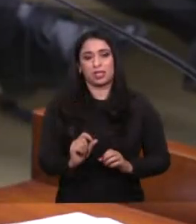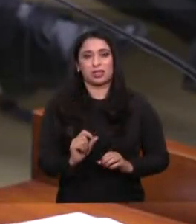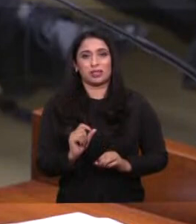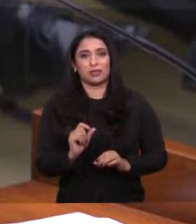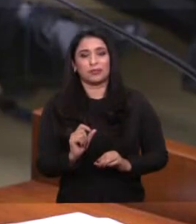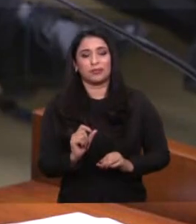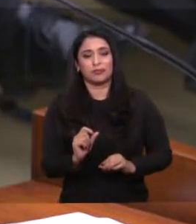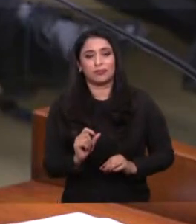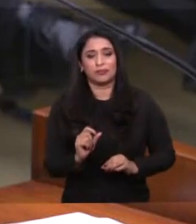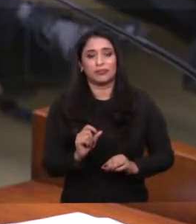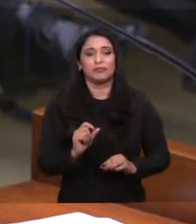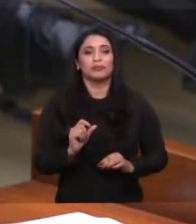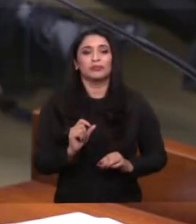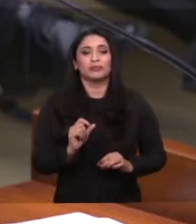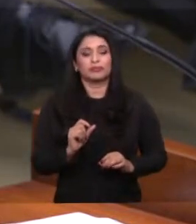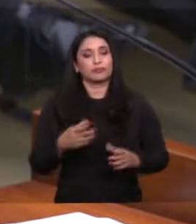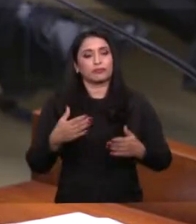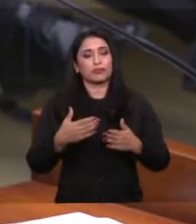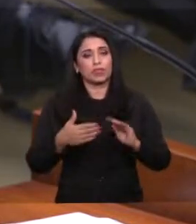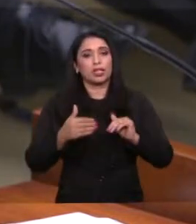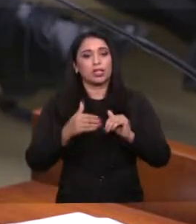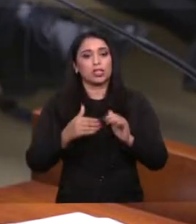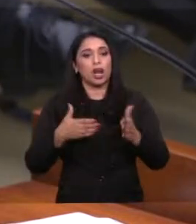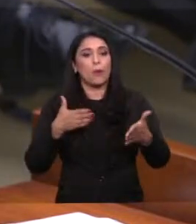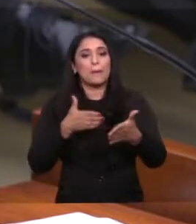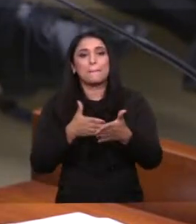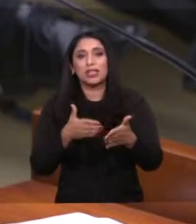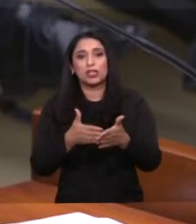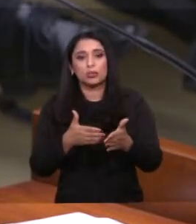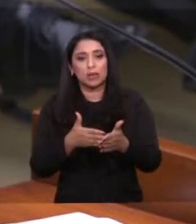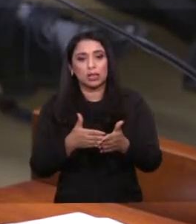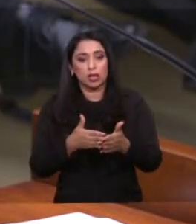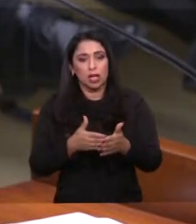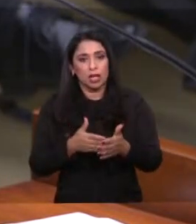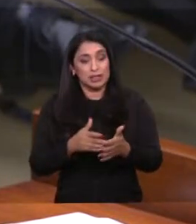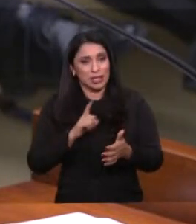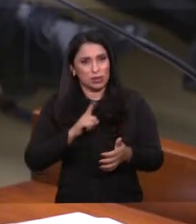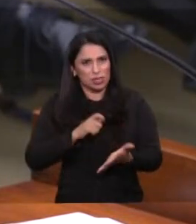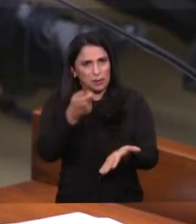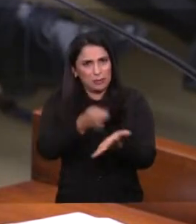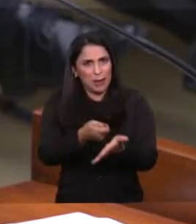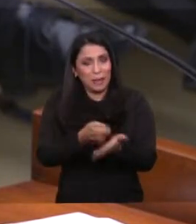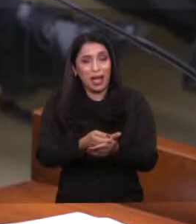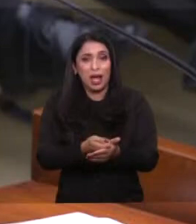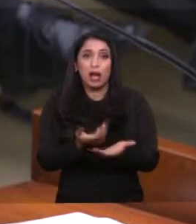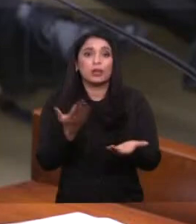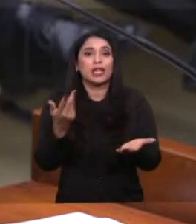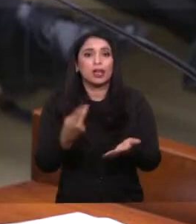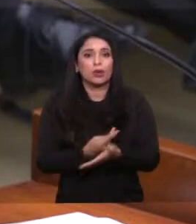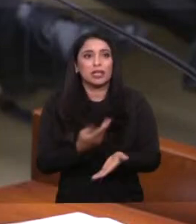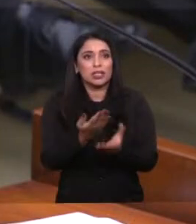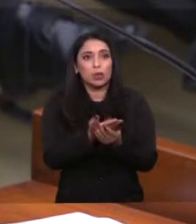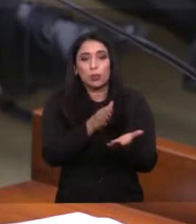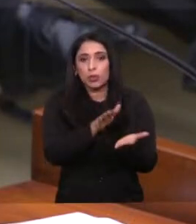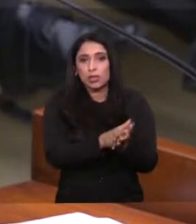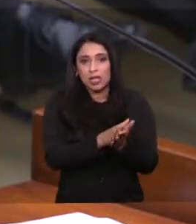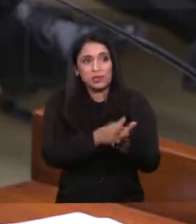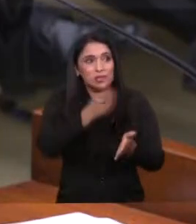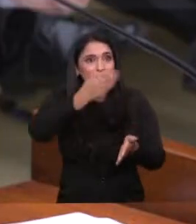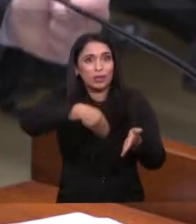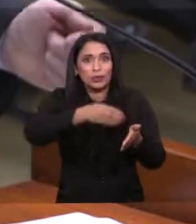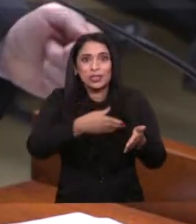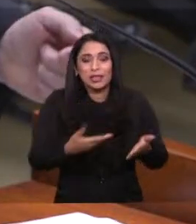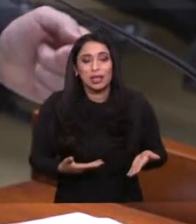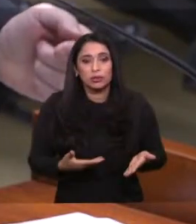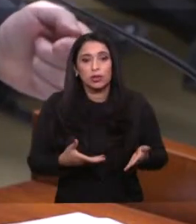afastar essa vedação ou impedimento como norma impositiva capaz de levar à nulidade do processo, se não for observada,